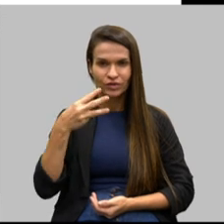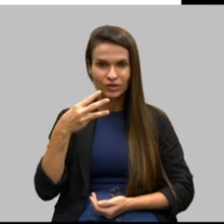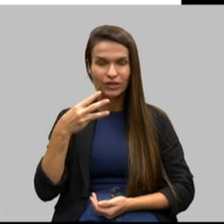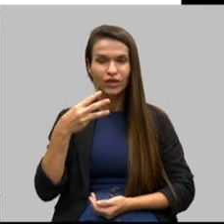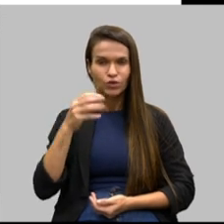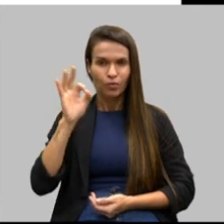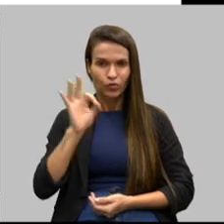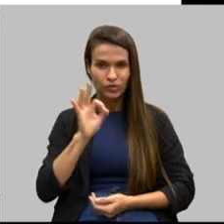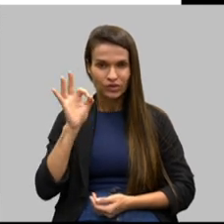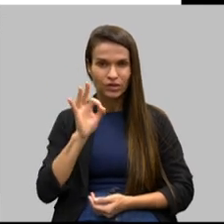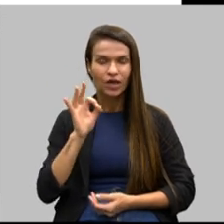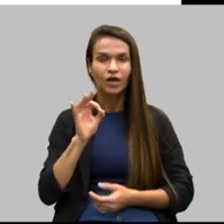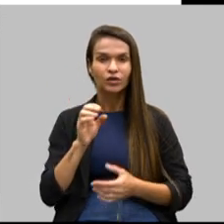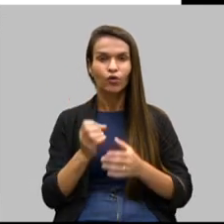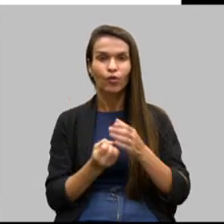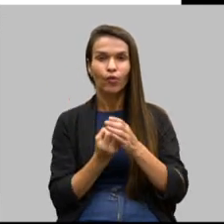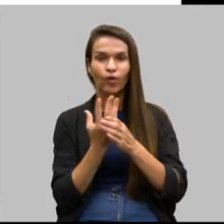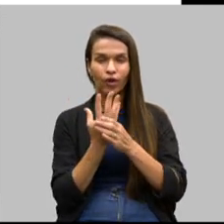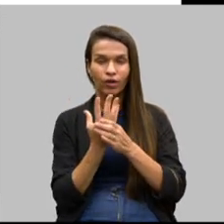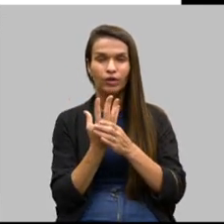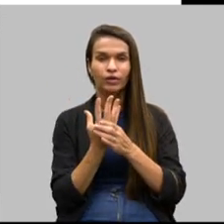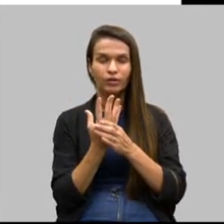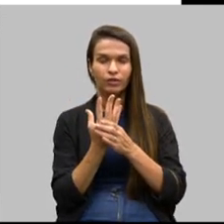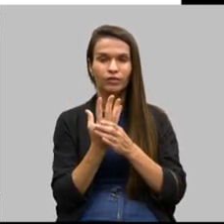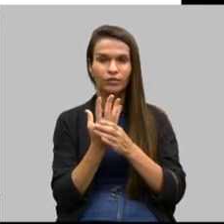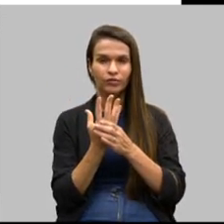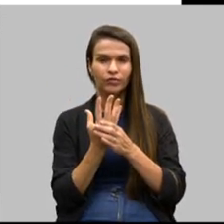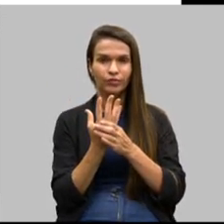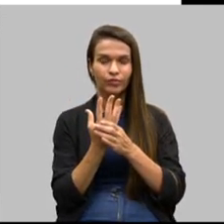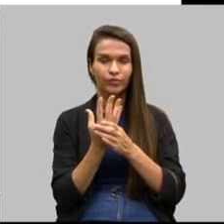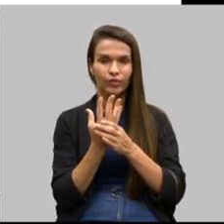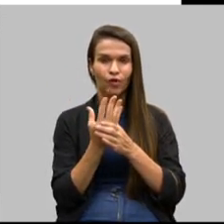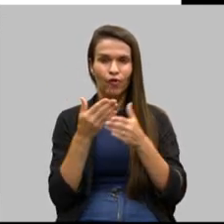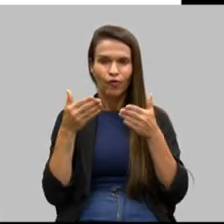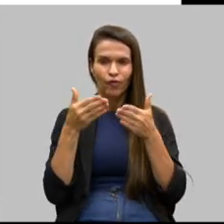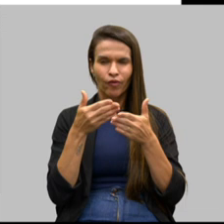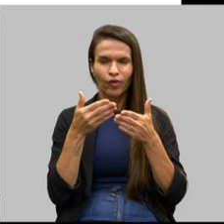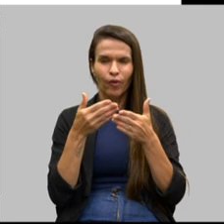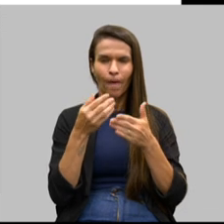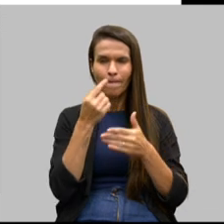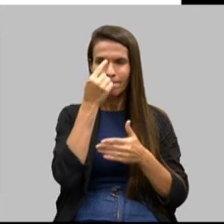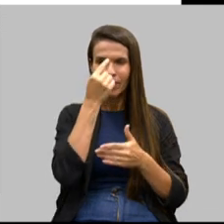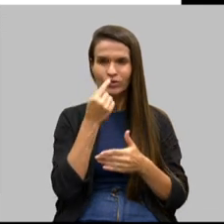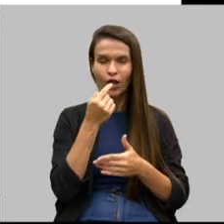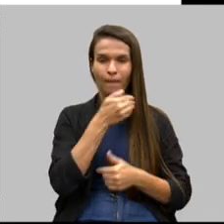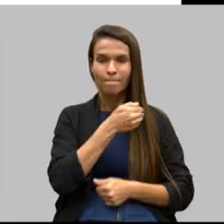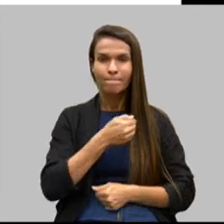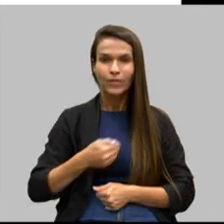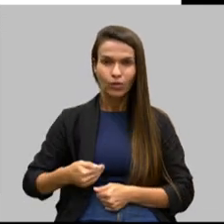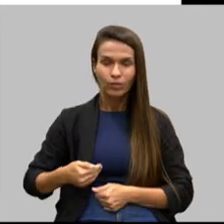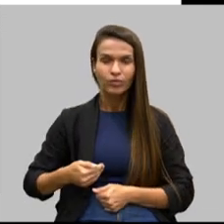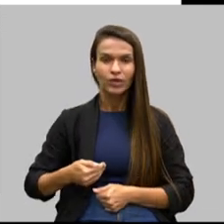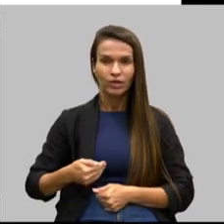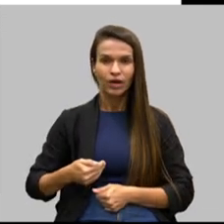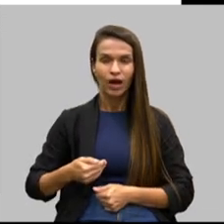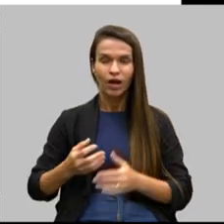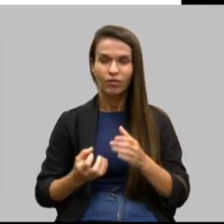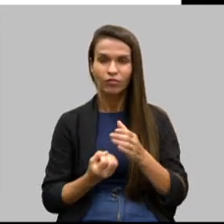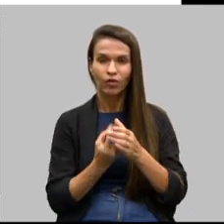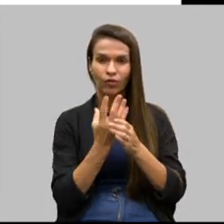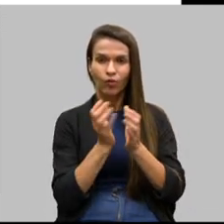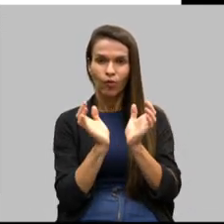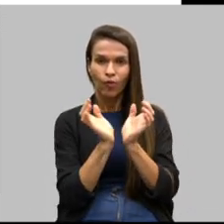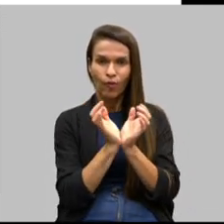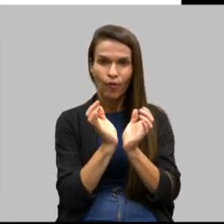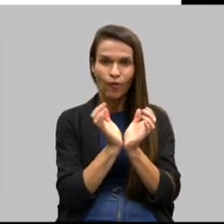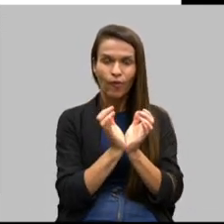33,3% forma ONG com personalidade pública, né? Então, ela é formada, como eu disse, por